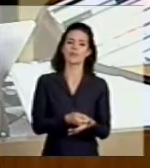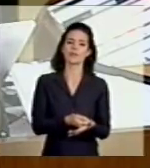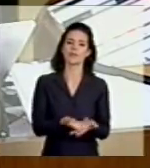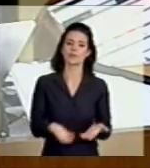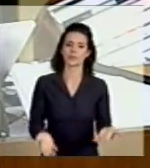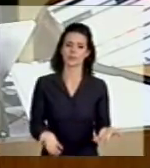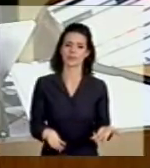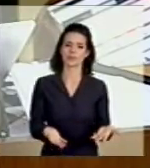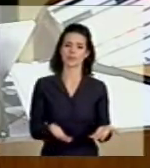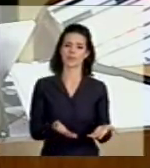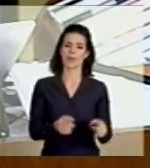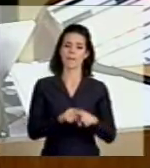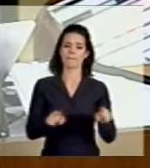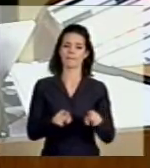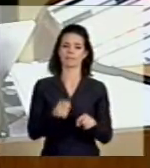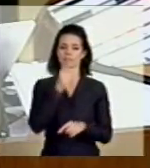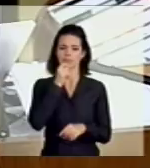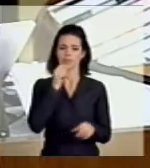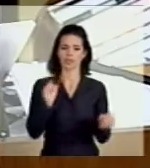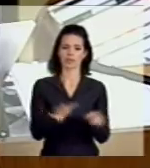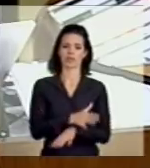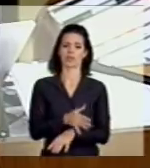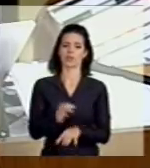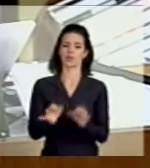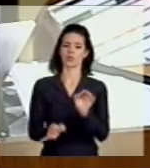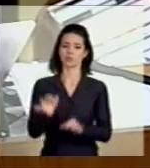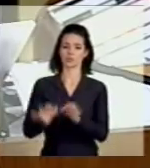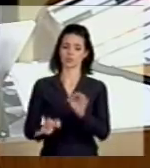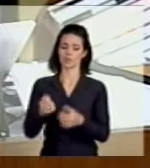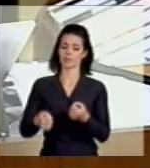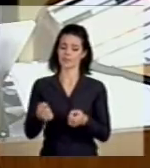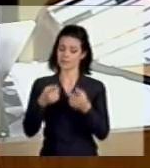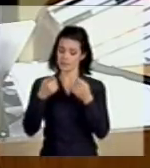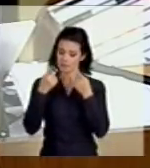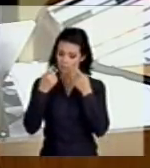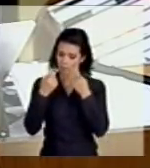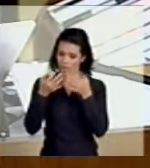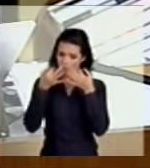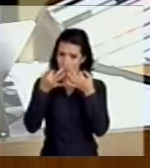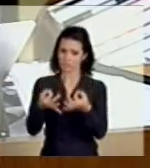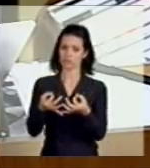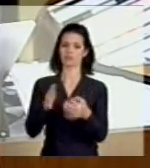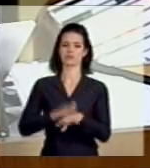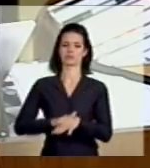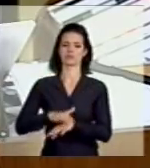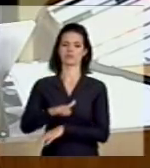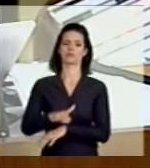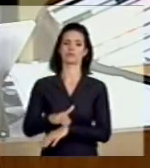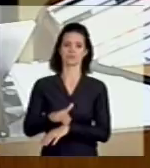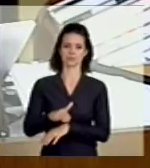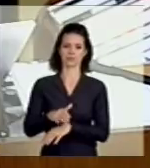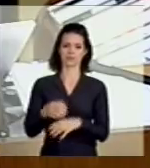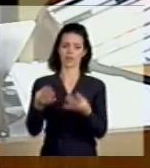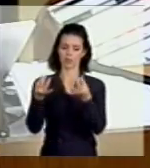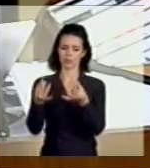não está plenamente formado, entendo que o julgamento feito exige uma atenção mais aprofundada e voltada à compreensão de nuances do